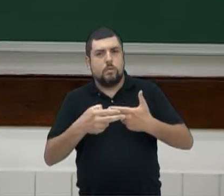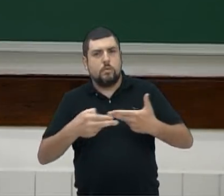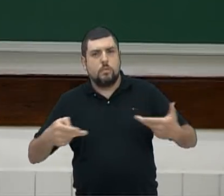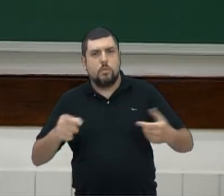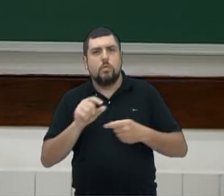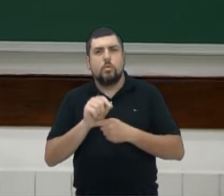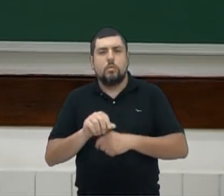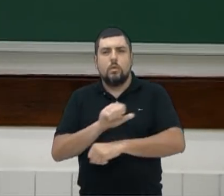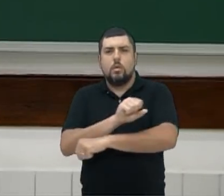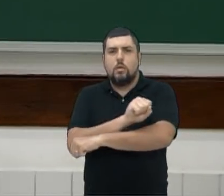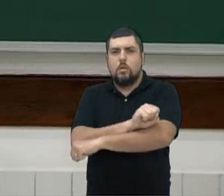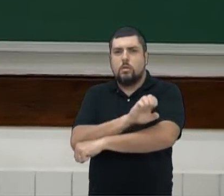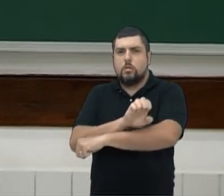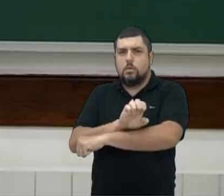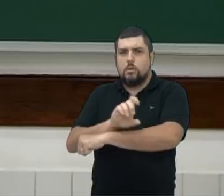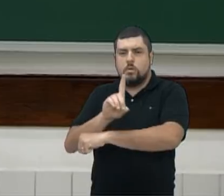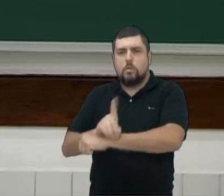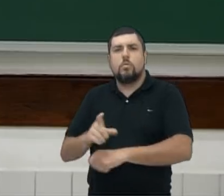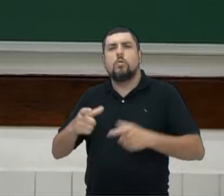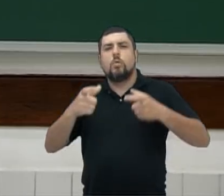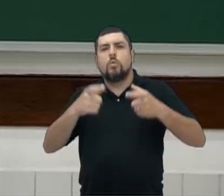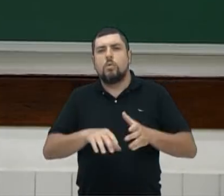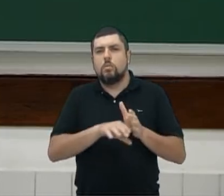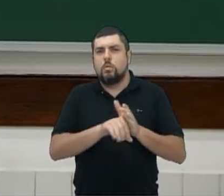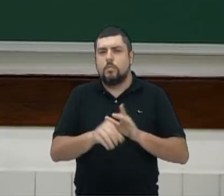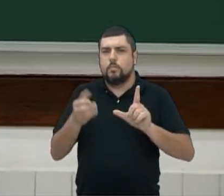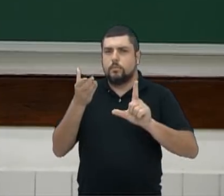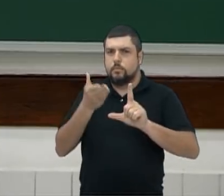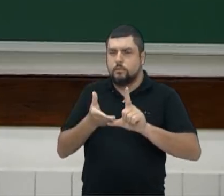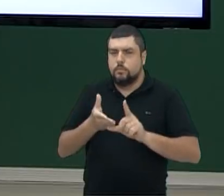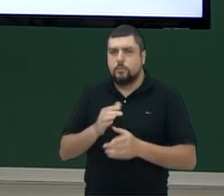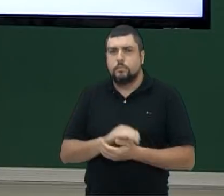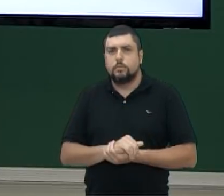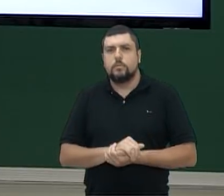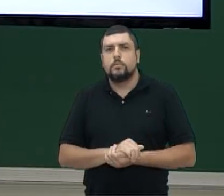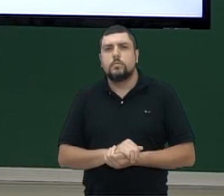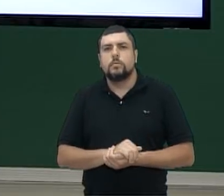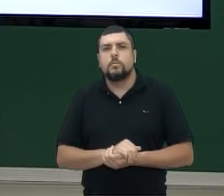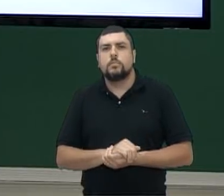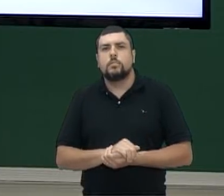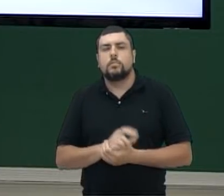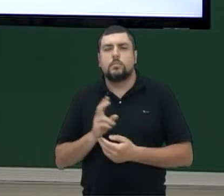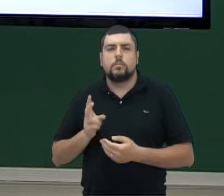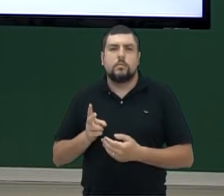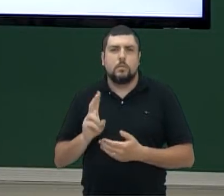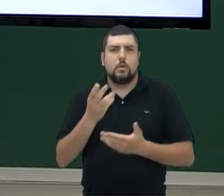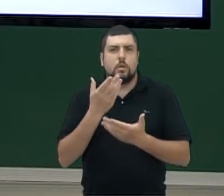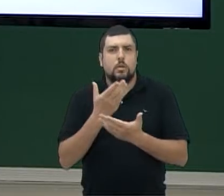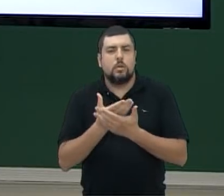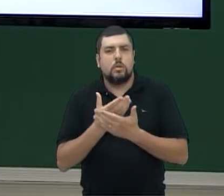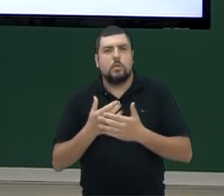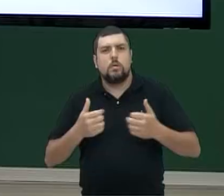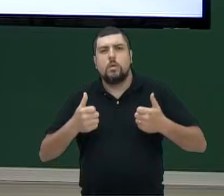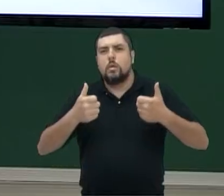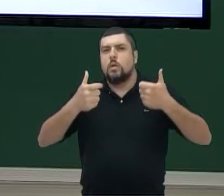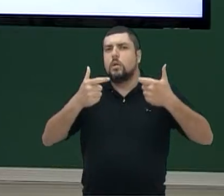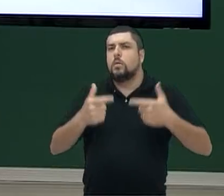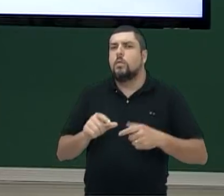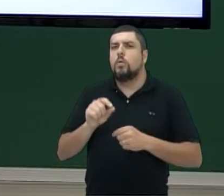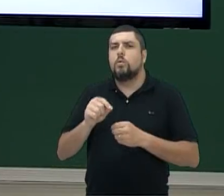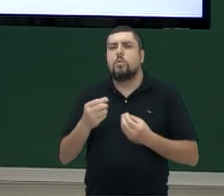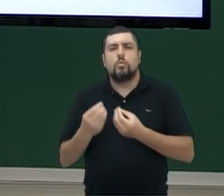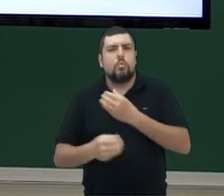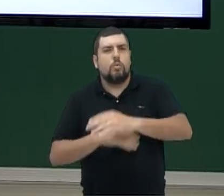Secretaria de Estado da Educação e do Esporte lá no Google Classroom. Dando continuidade aqui à nossa aula, nós vamos falar um pouco sobre o relevo do